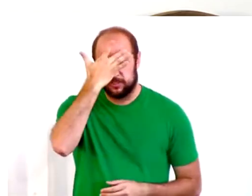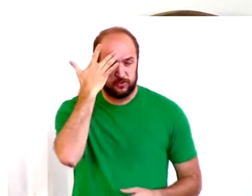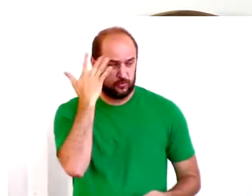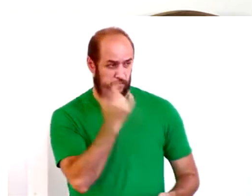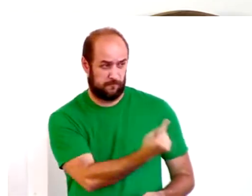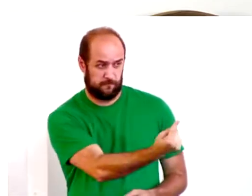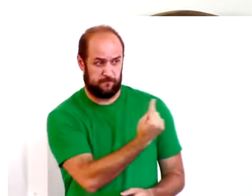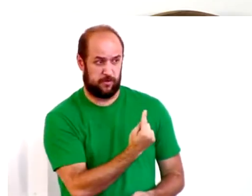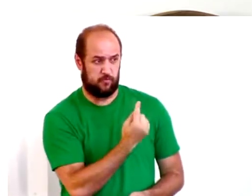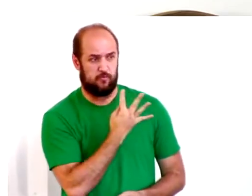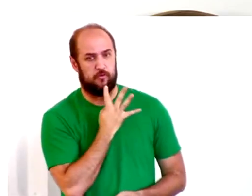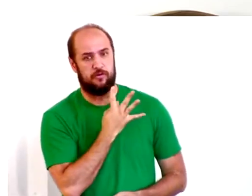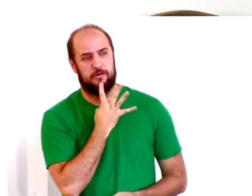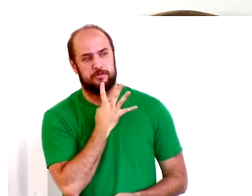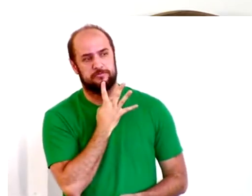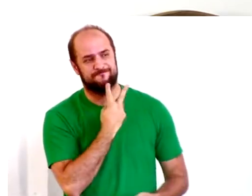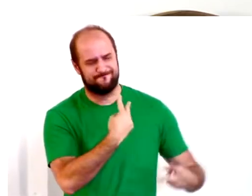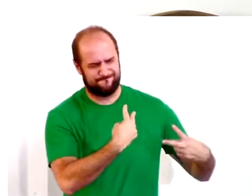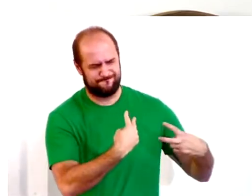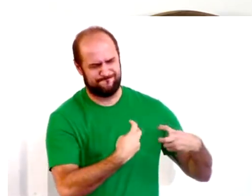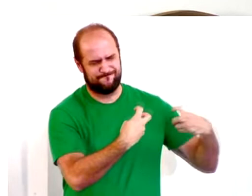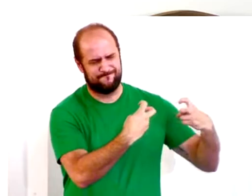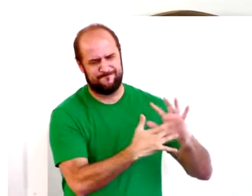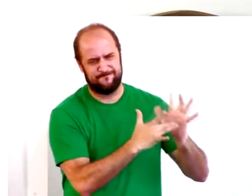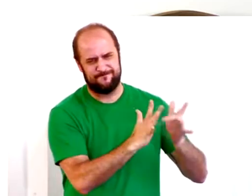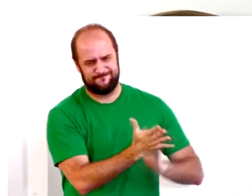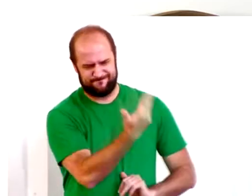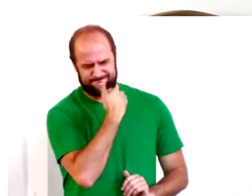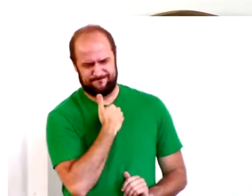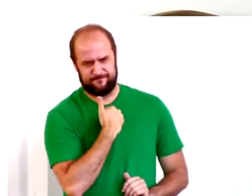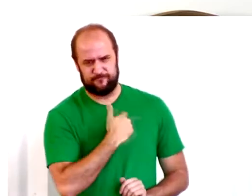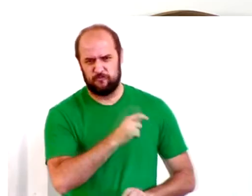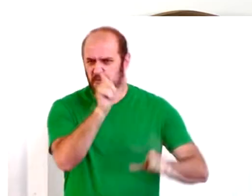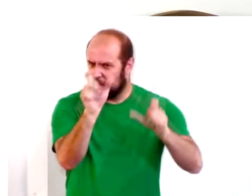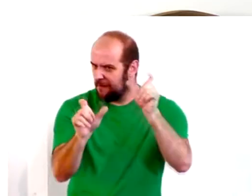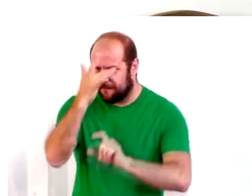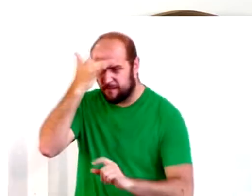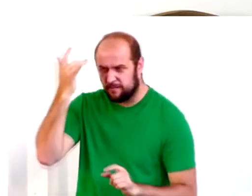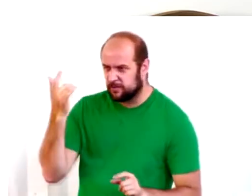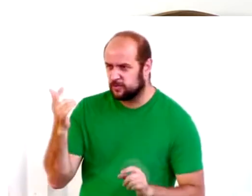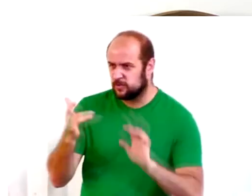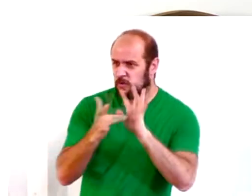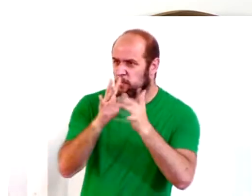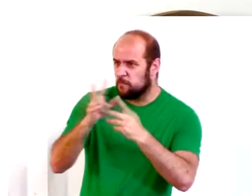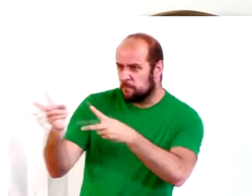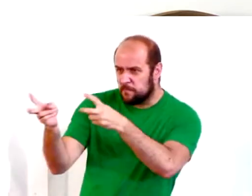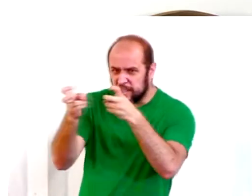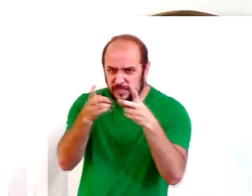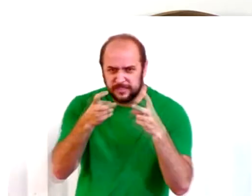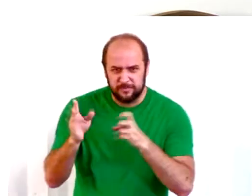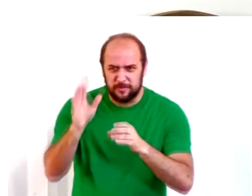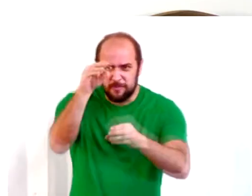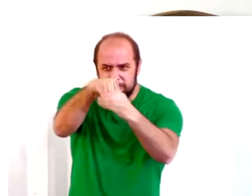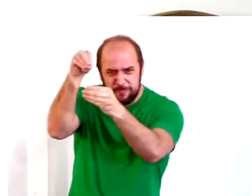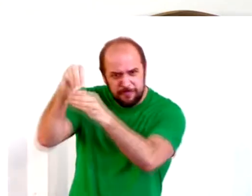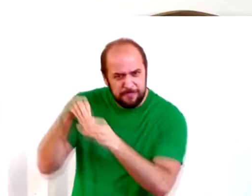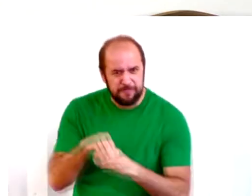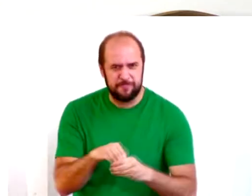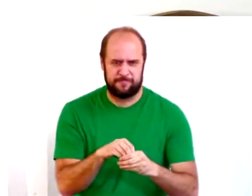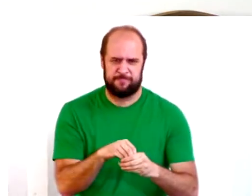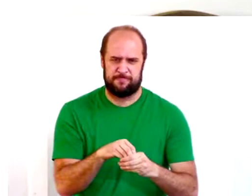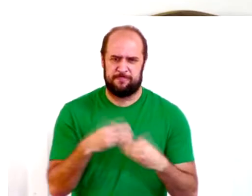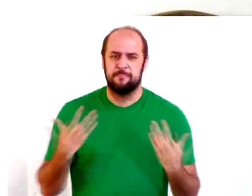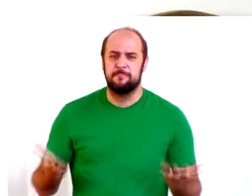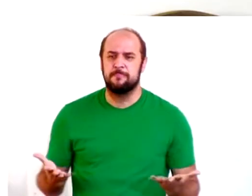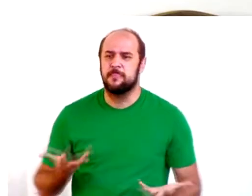conhecem, elas veem Jesus em nós? Será que é um testemunho verdadeiro? Como será que